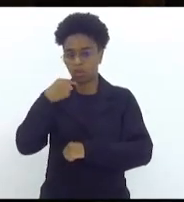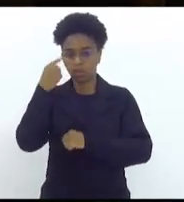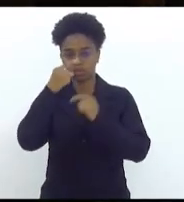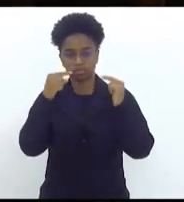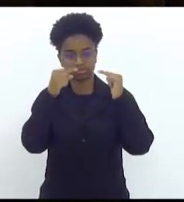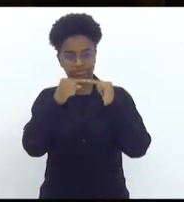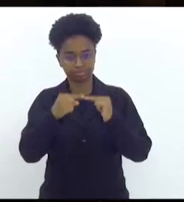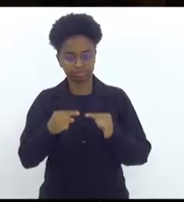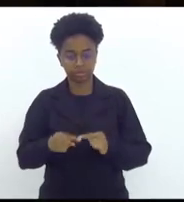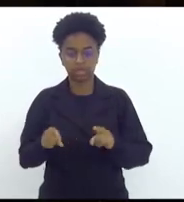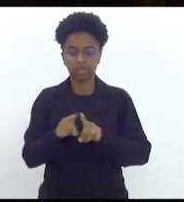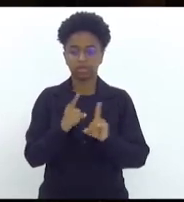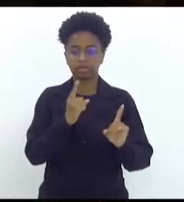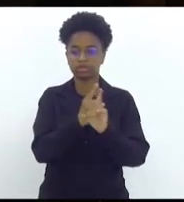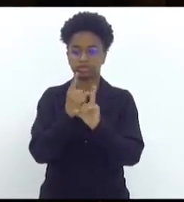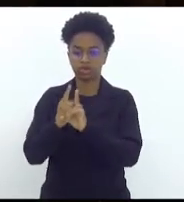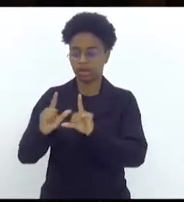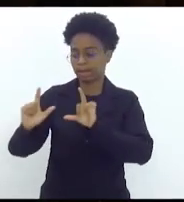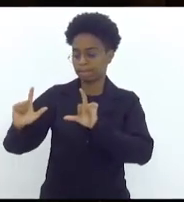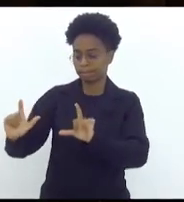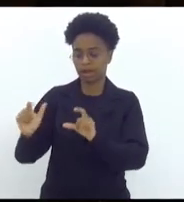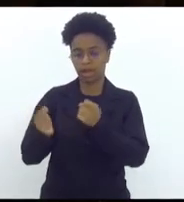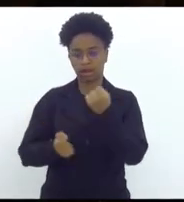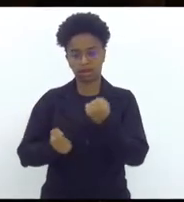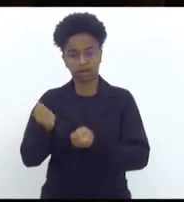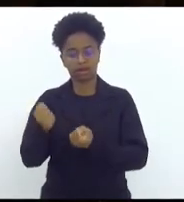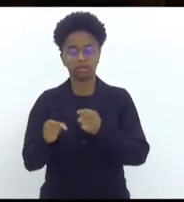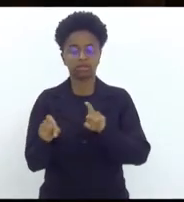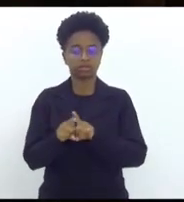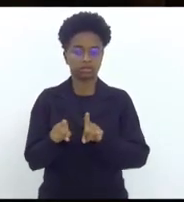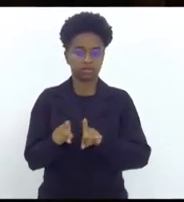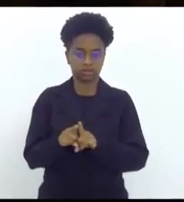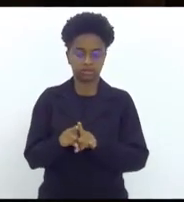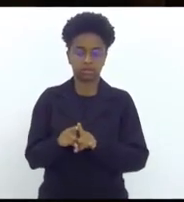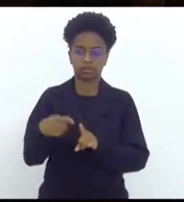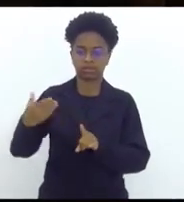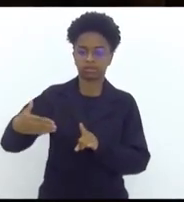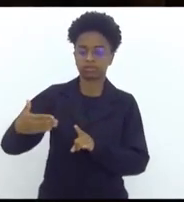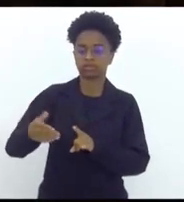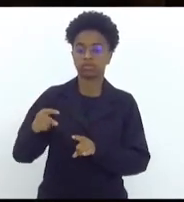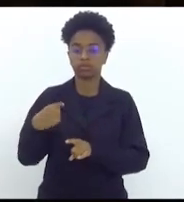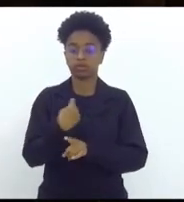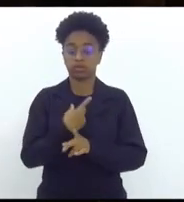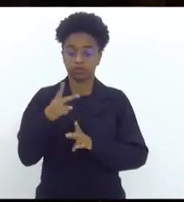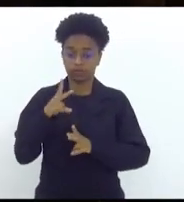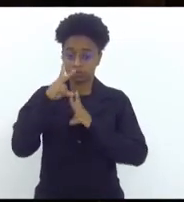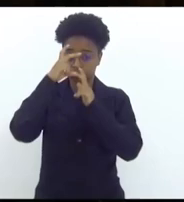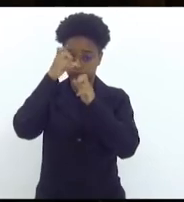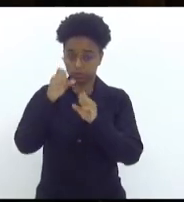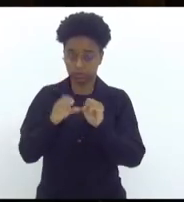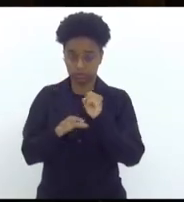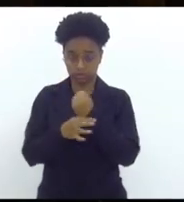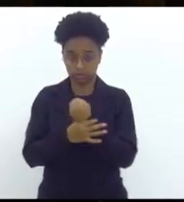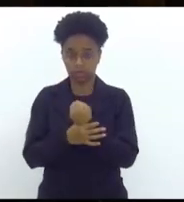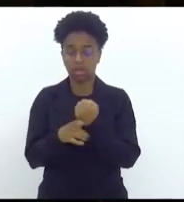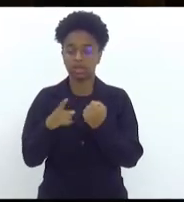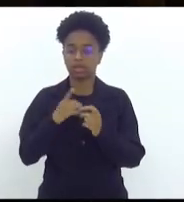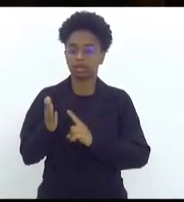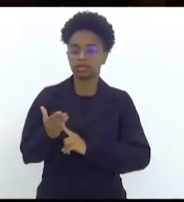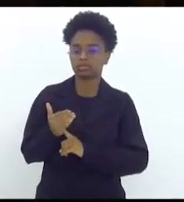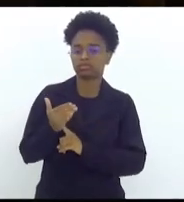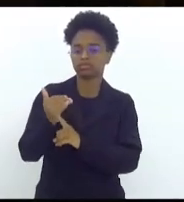com identificação de placa de veículo e a partir de então a nossas forças de segurança terão a tecnologia